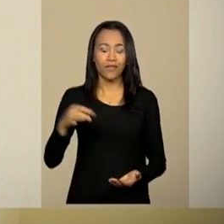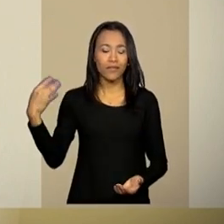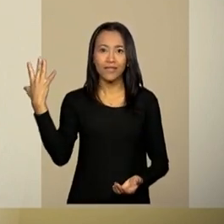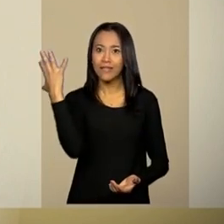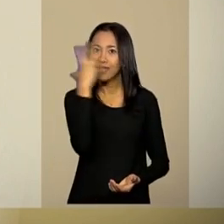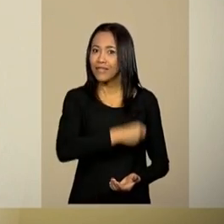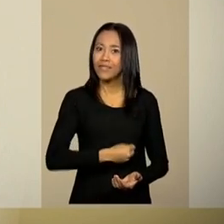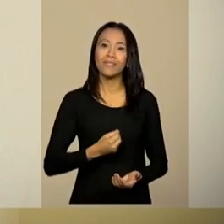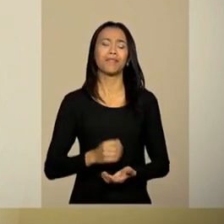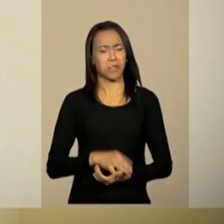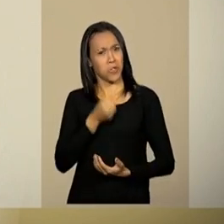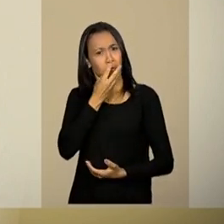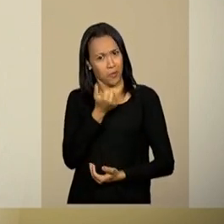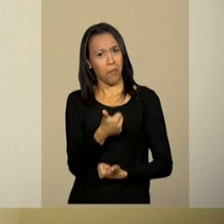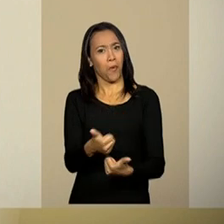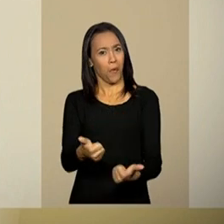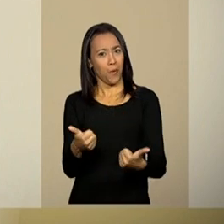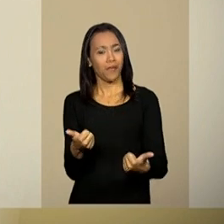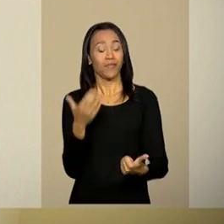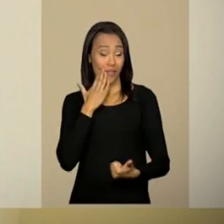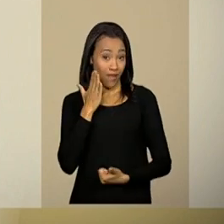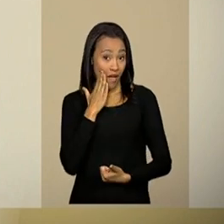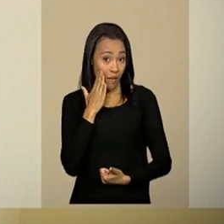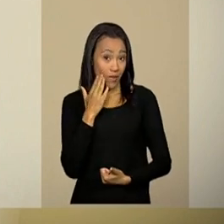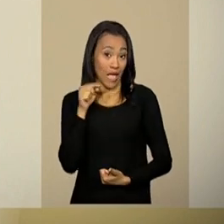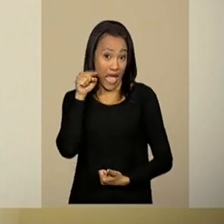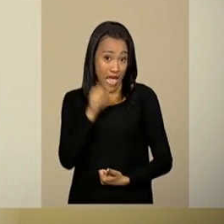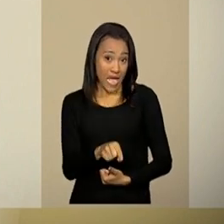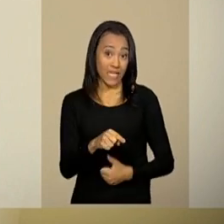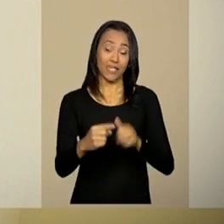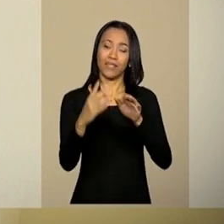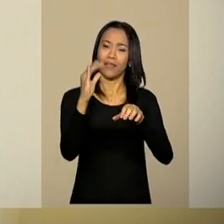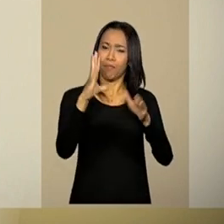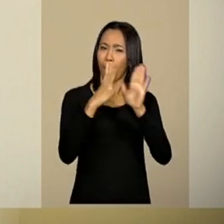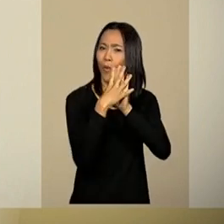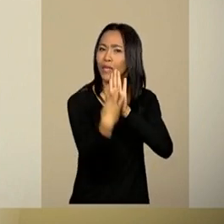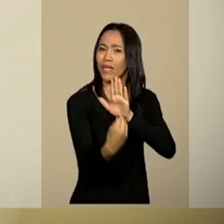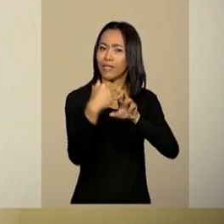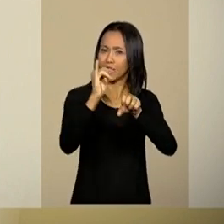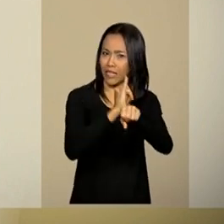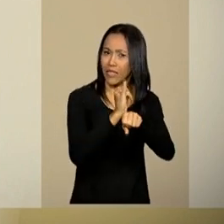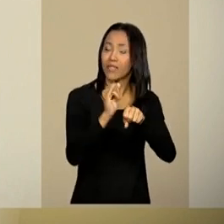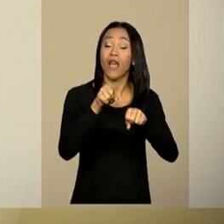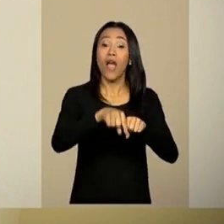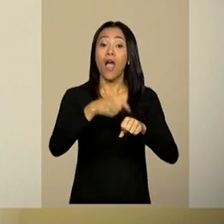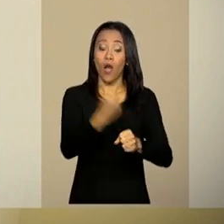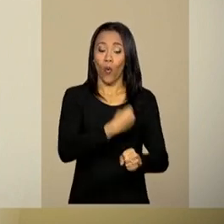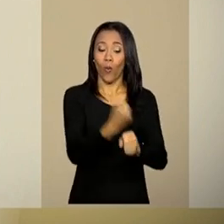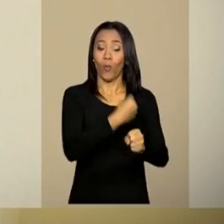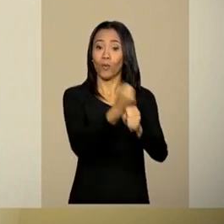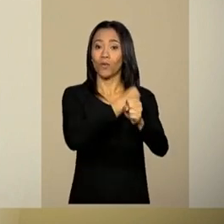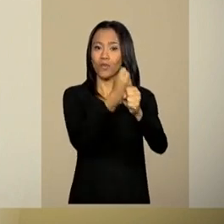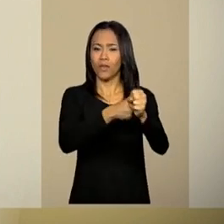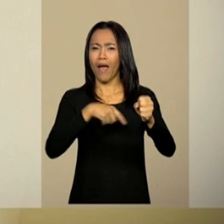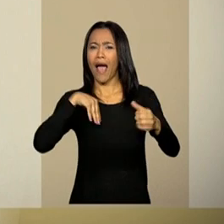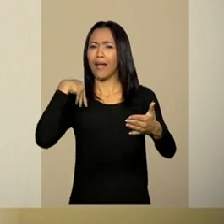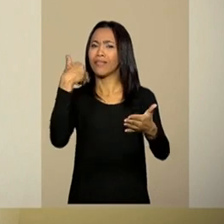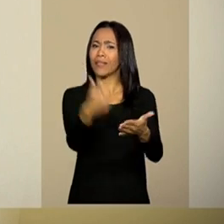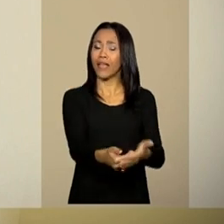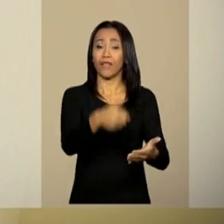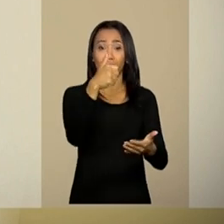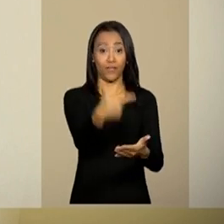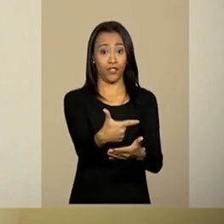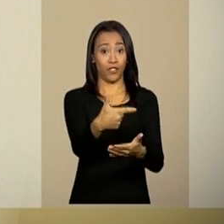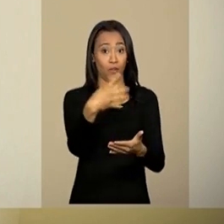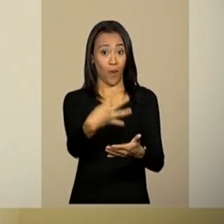Luciano que coisa boa presidenta sabe Luciano Esse modelo tem Outra vantagem a obra fica até